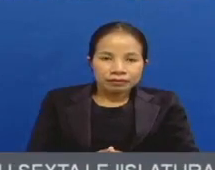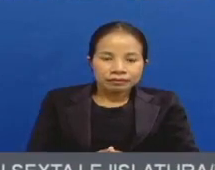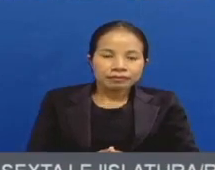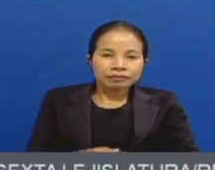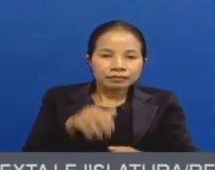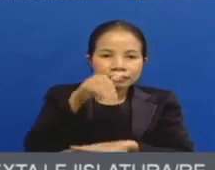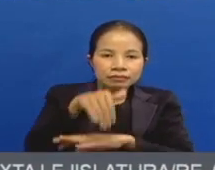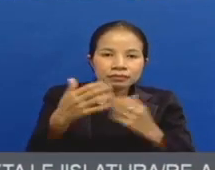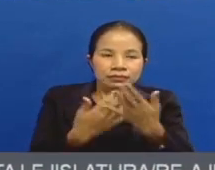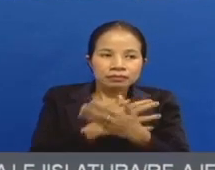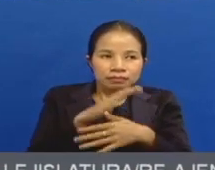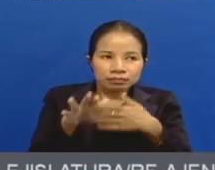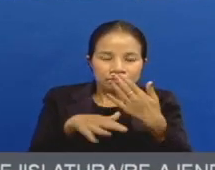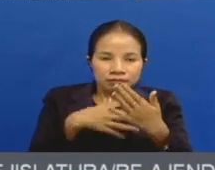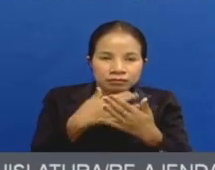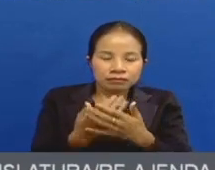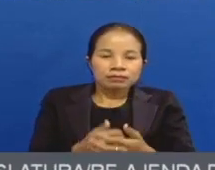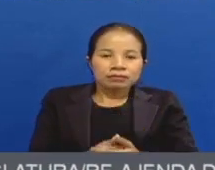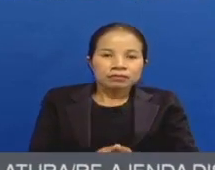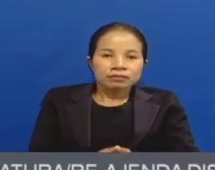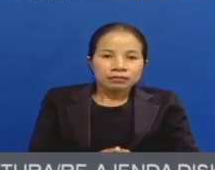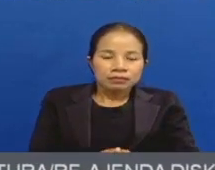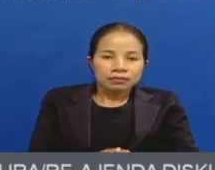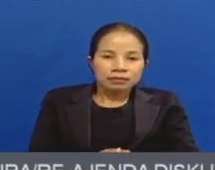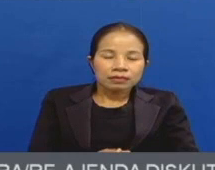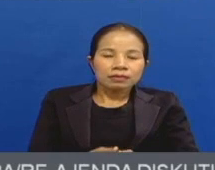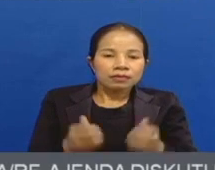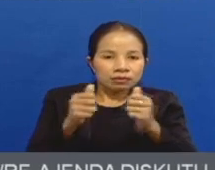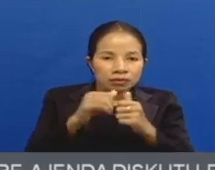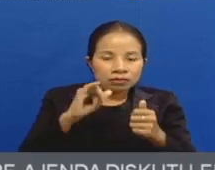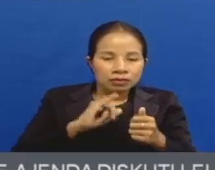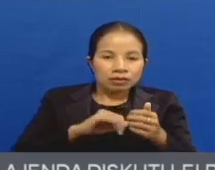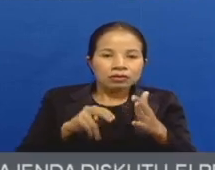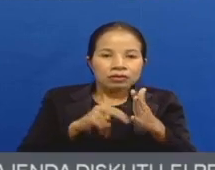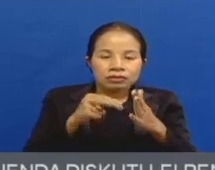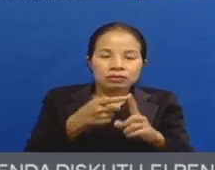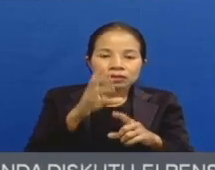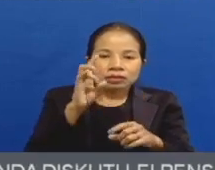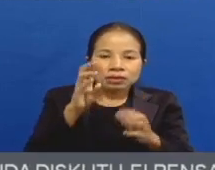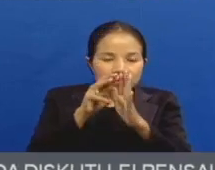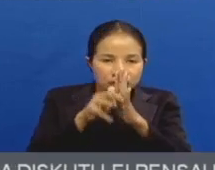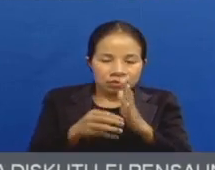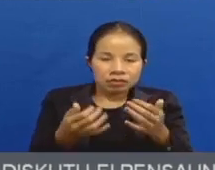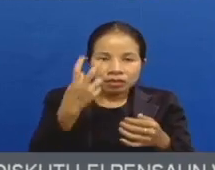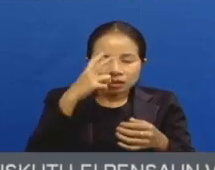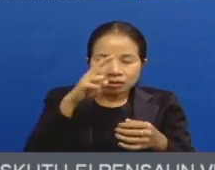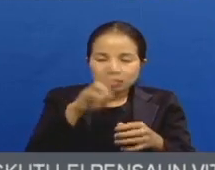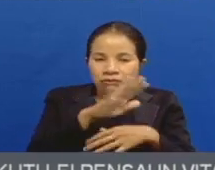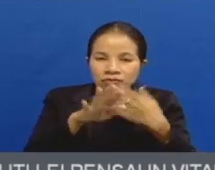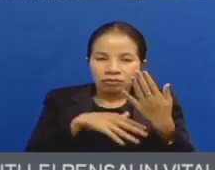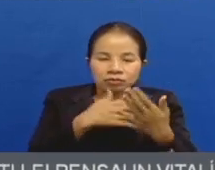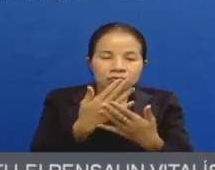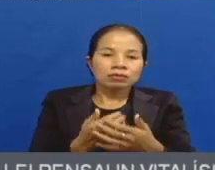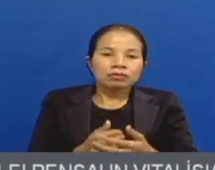Kalandiak telespectadores no 20 Radio Televisão Timor-Leste, fila rica sohau e a segmento 7 minutos. Maruk hari norong lanain Radio